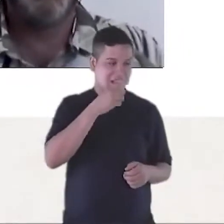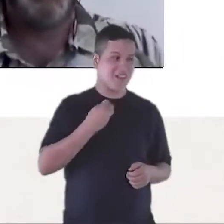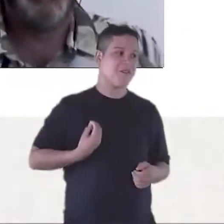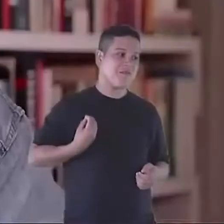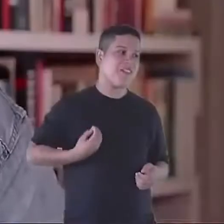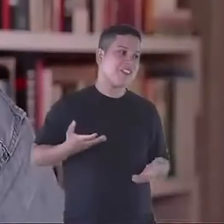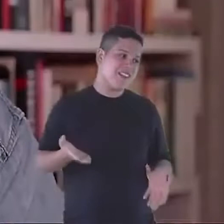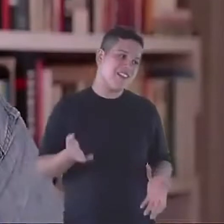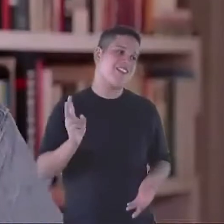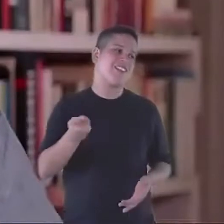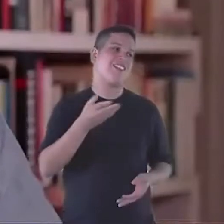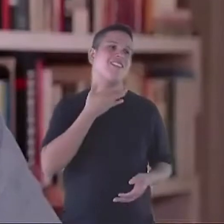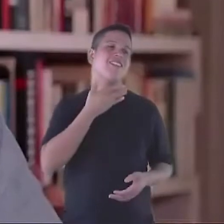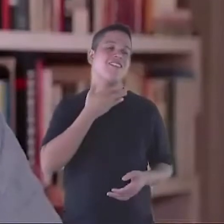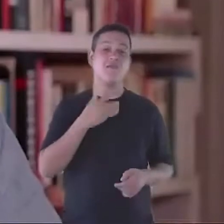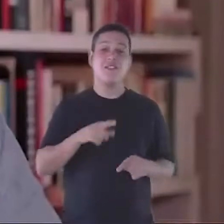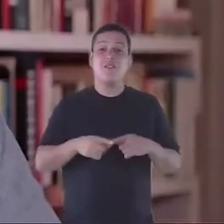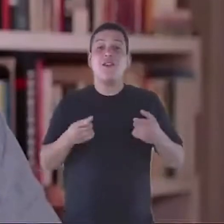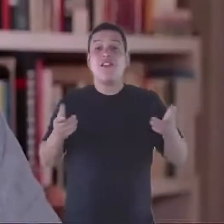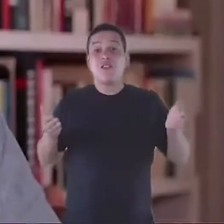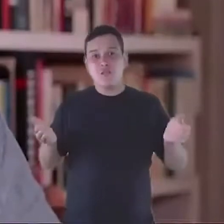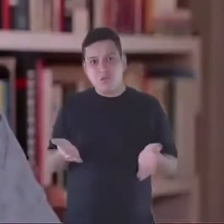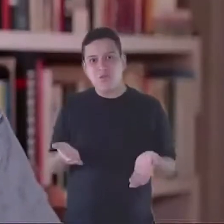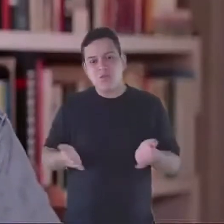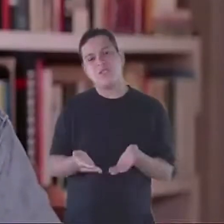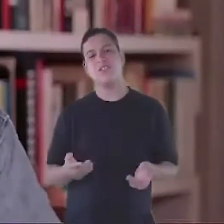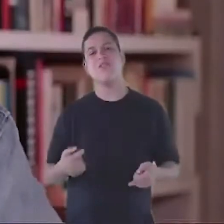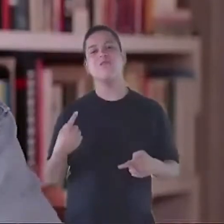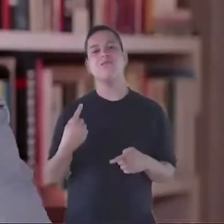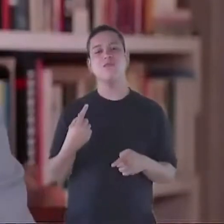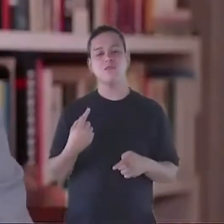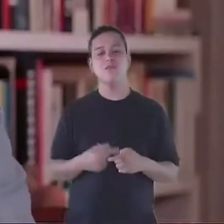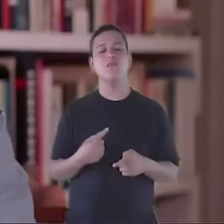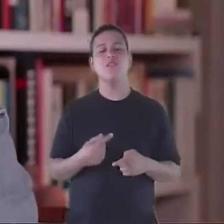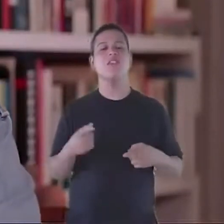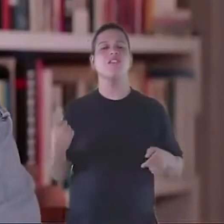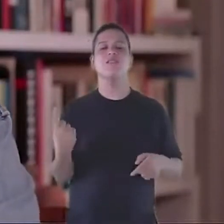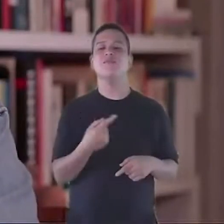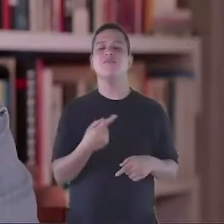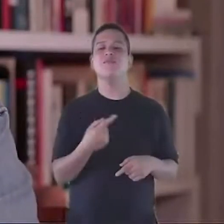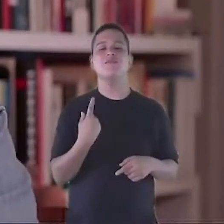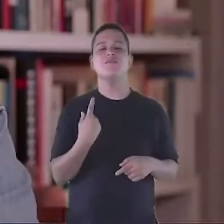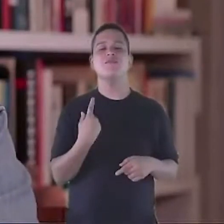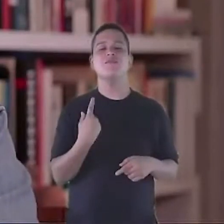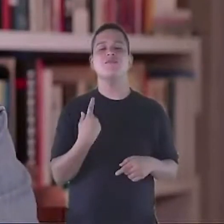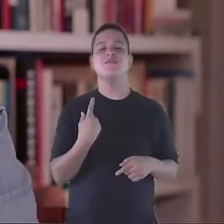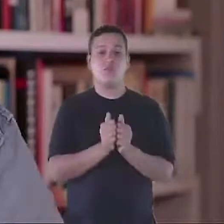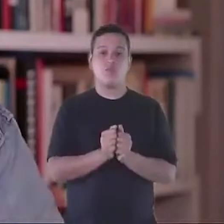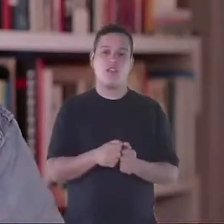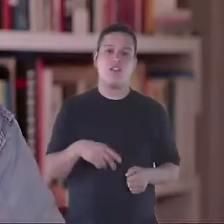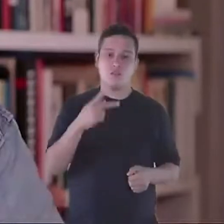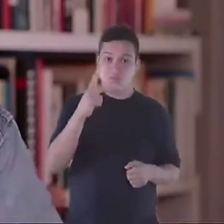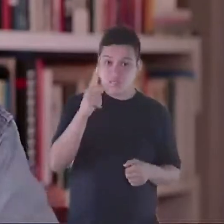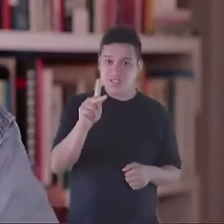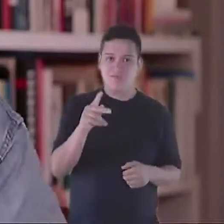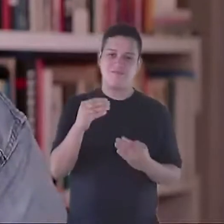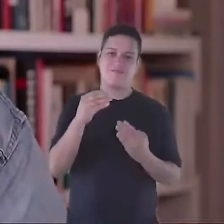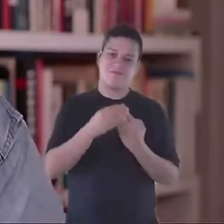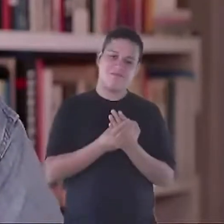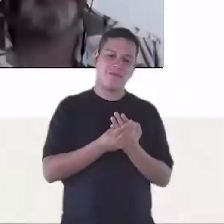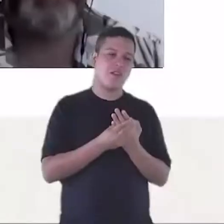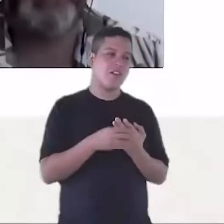gente, hoje o motivo do nosso encontro é este livro editado pela Planeta Coragem de